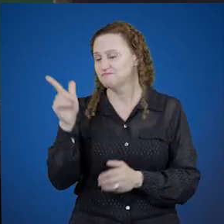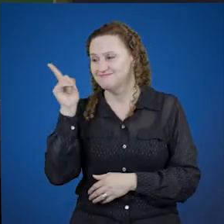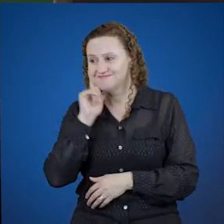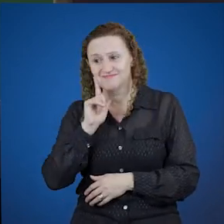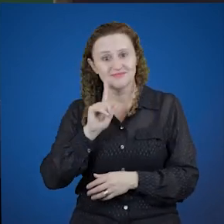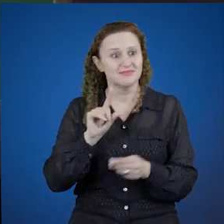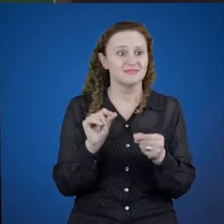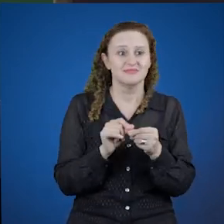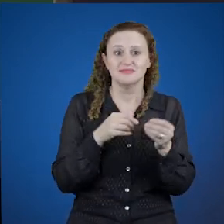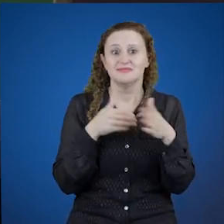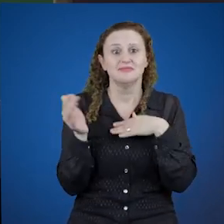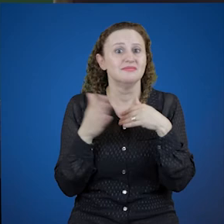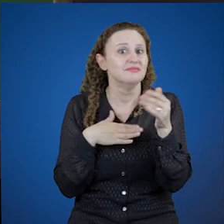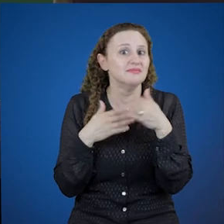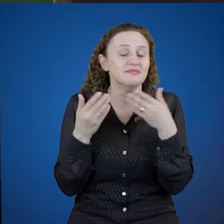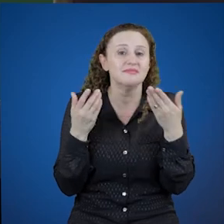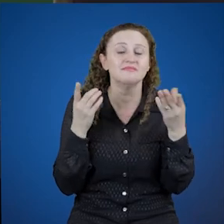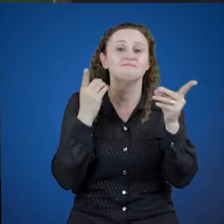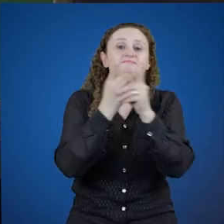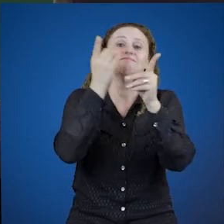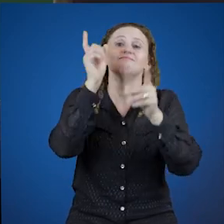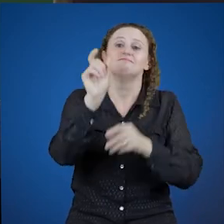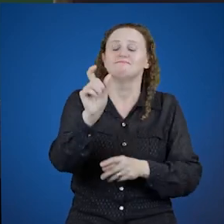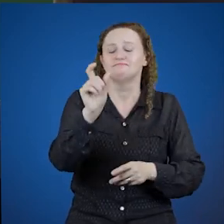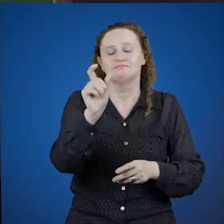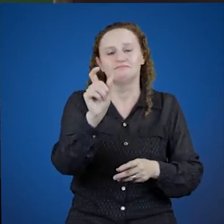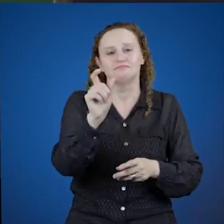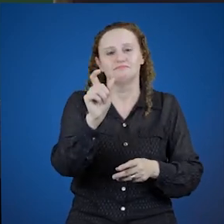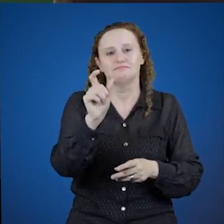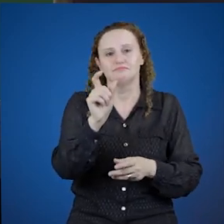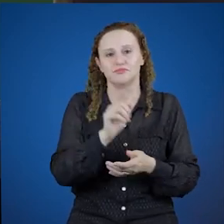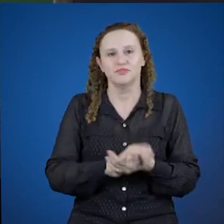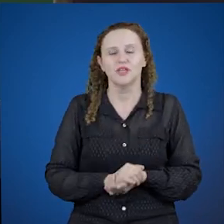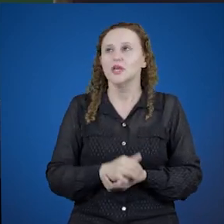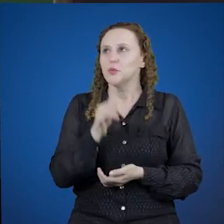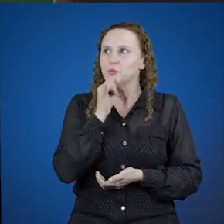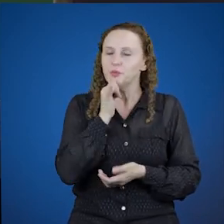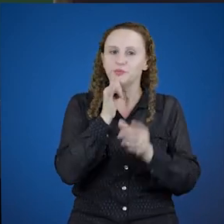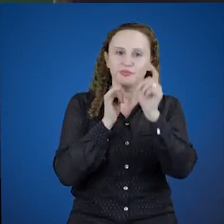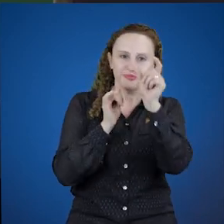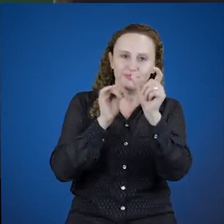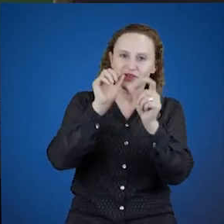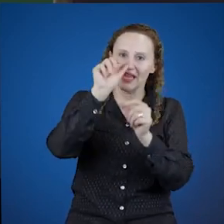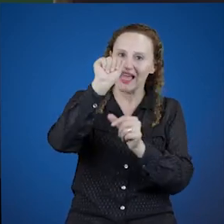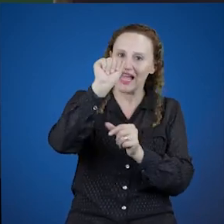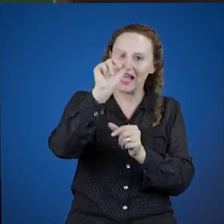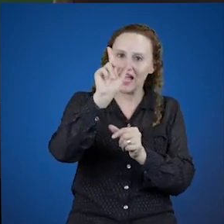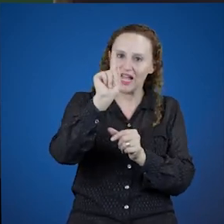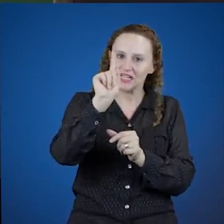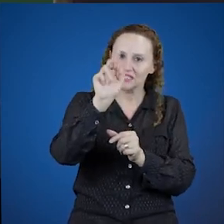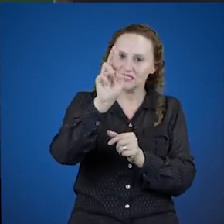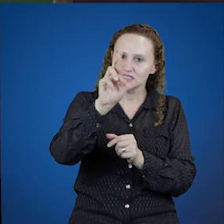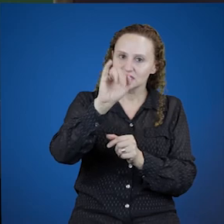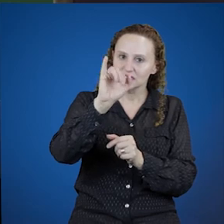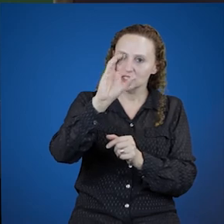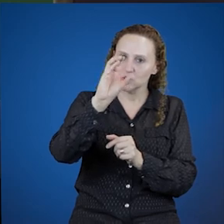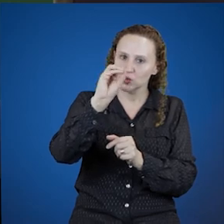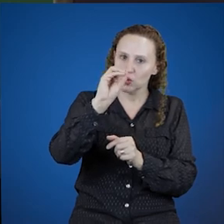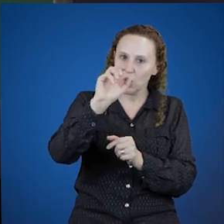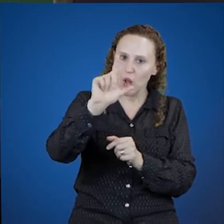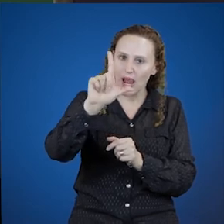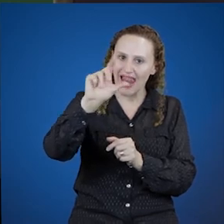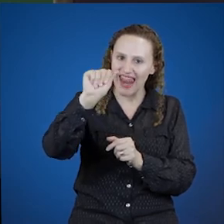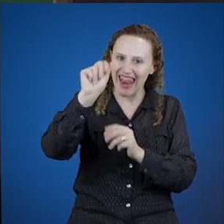consegue declinar Qualquer palavra tomamos a palavra agrícola agrícola